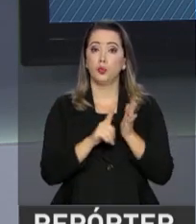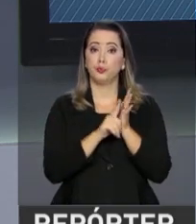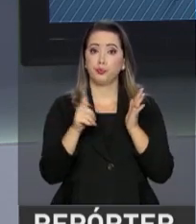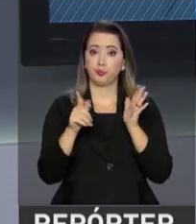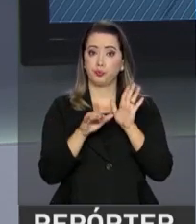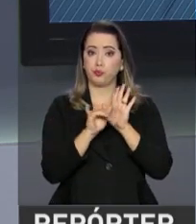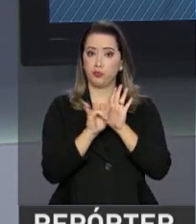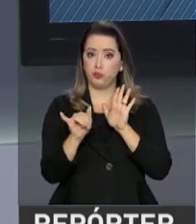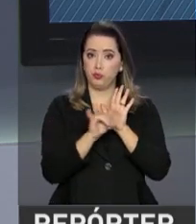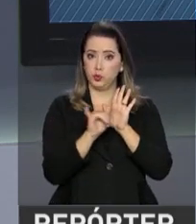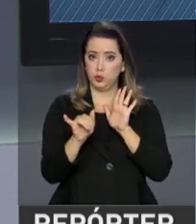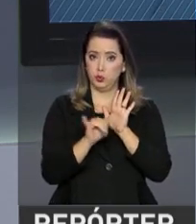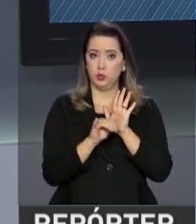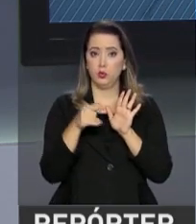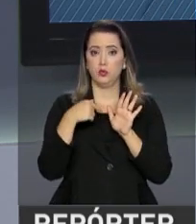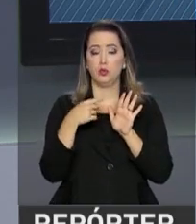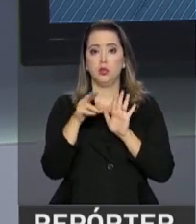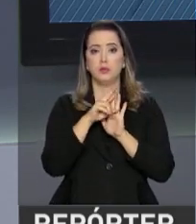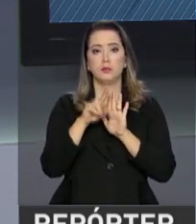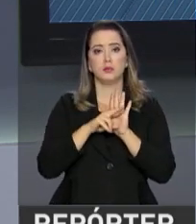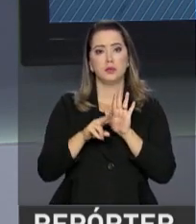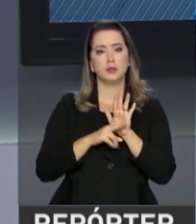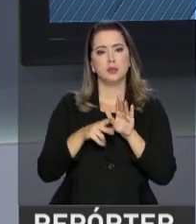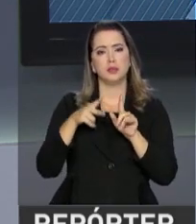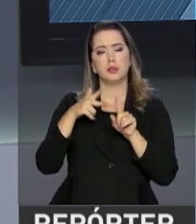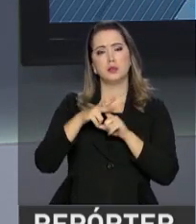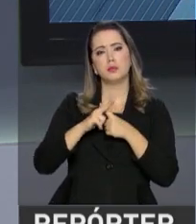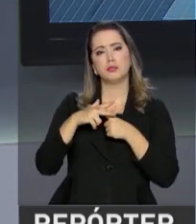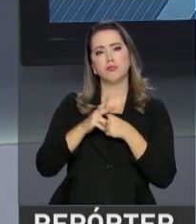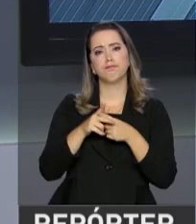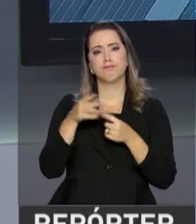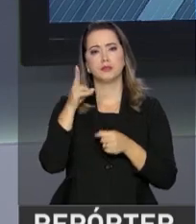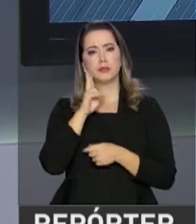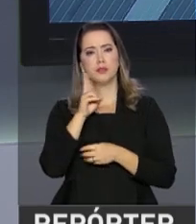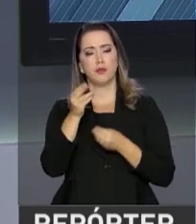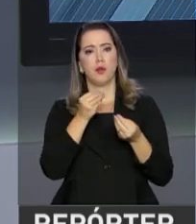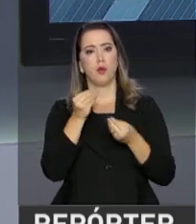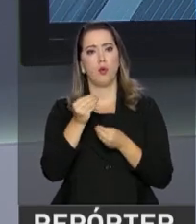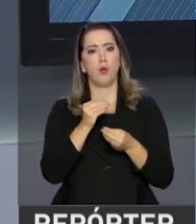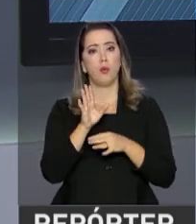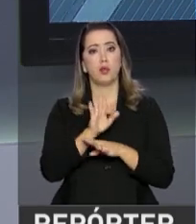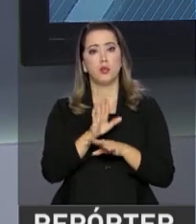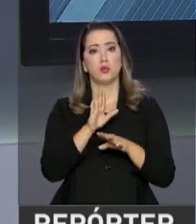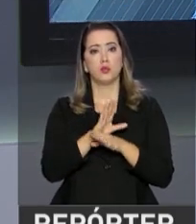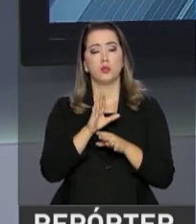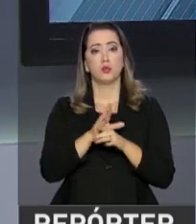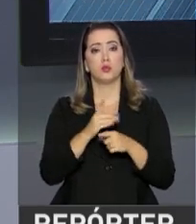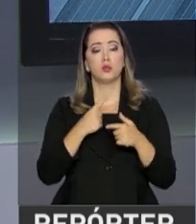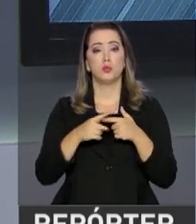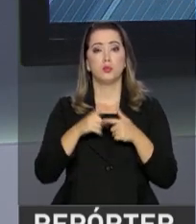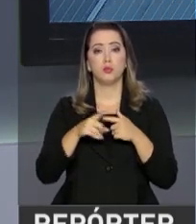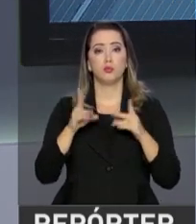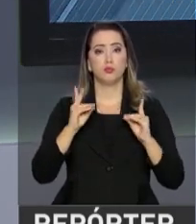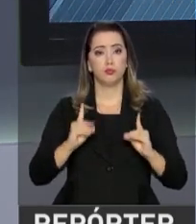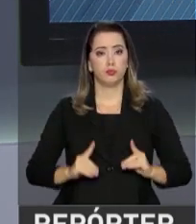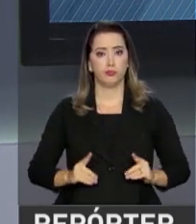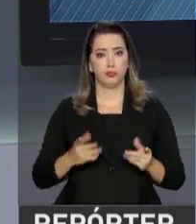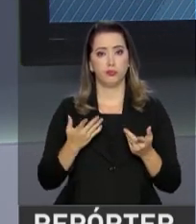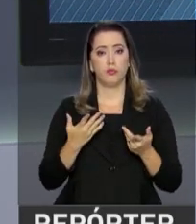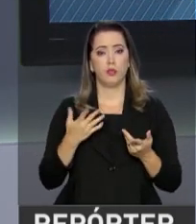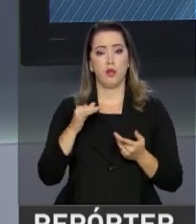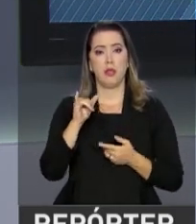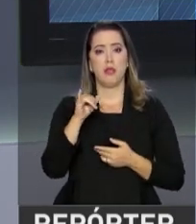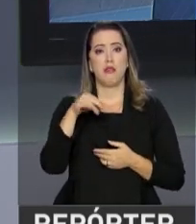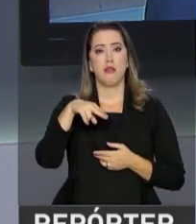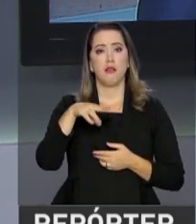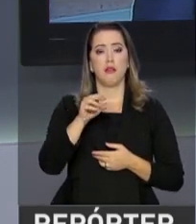regras para quem quiser aderir ao programa de revisão de benefícios por incapacidade quem tem os detalhes ao vivo sobre esse assunto é